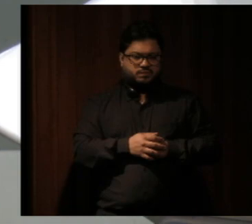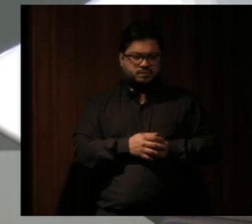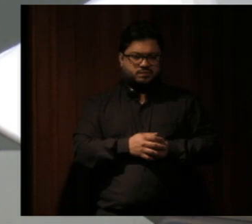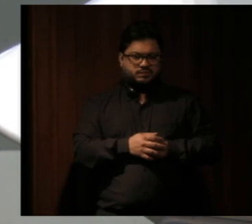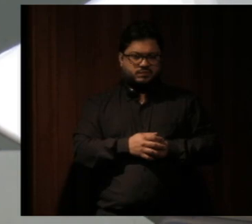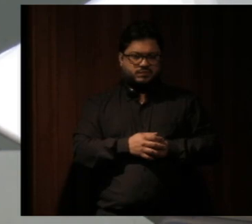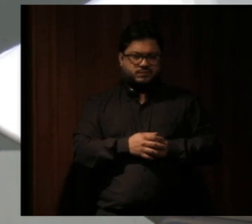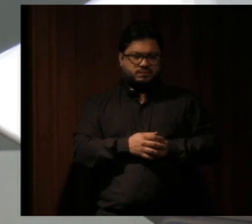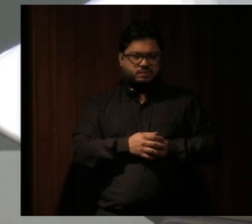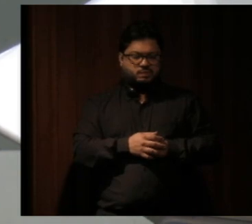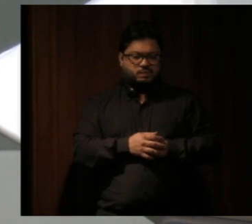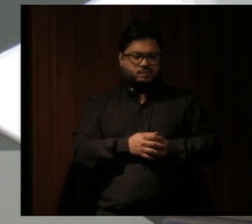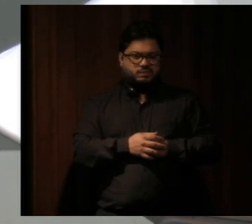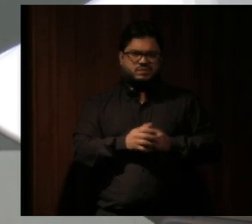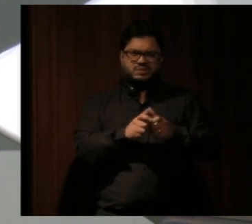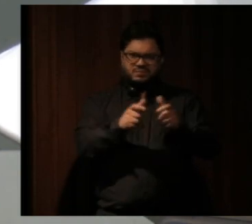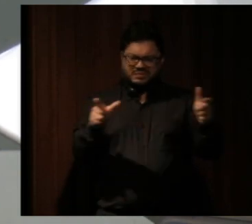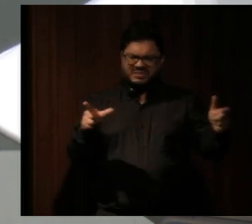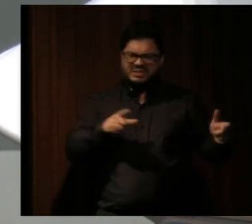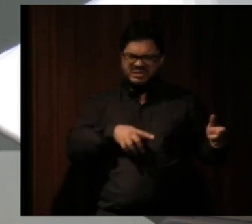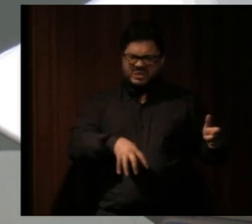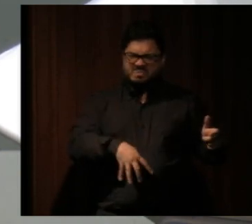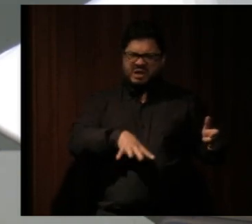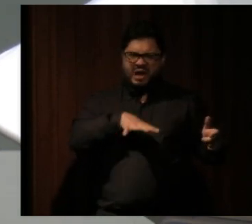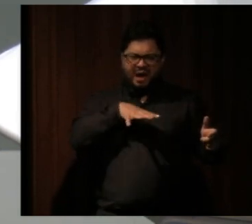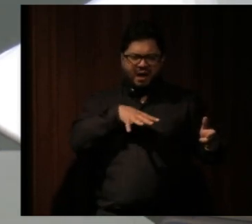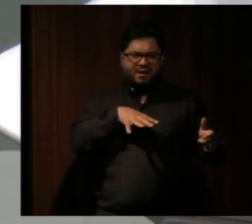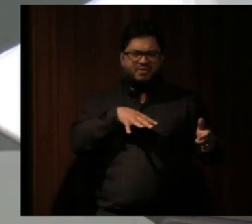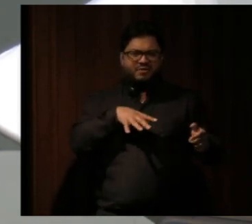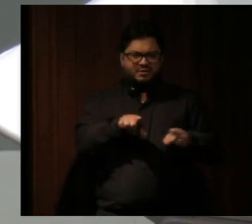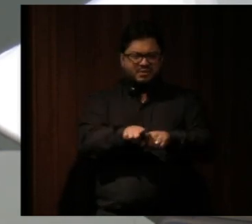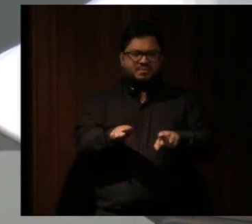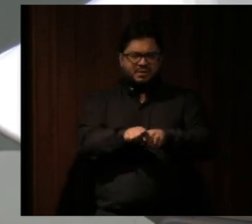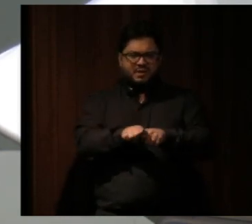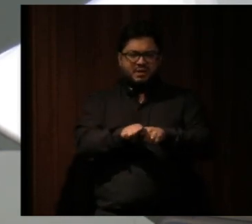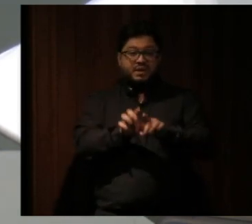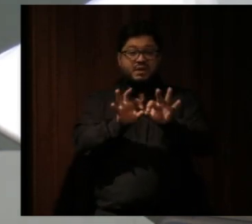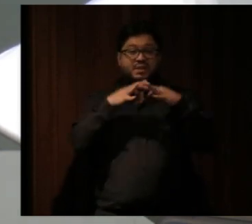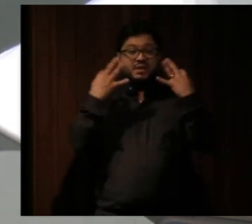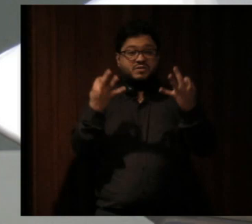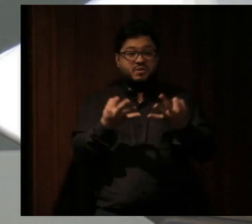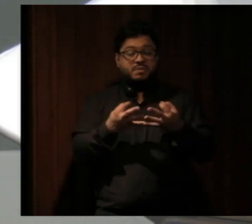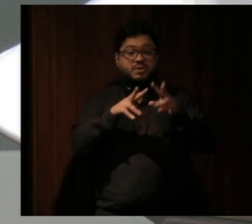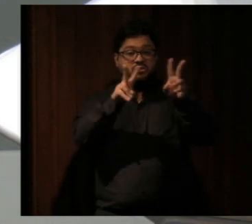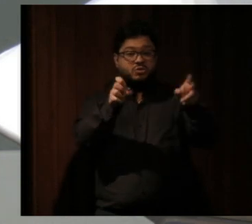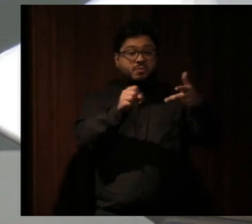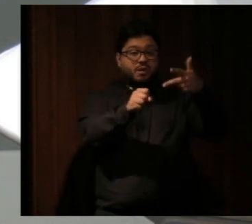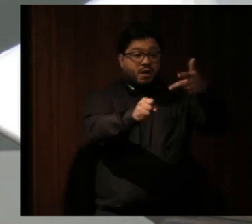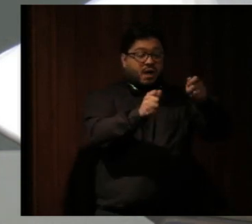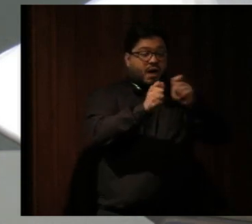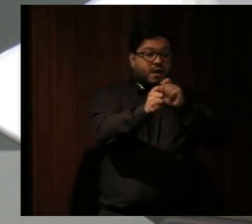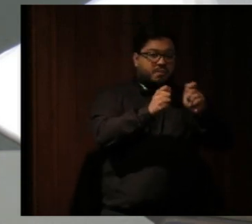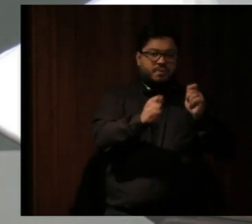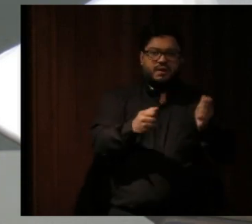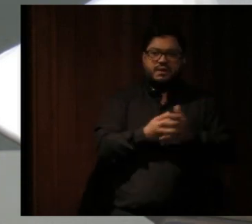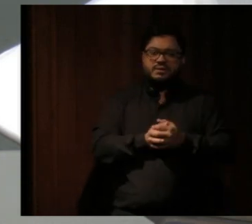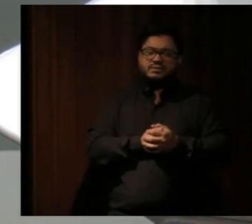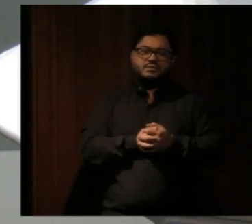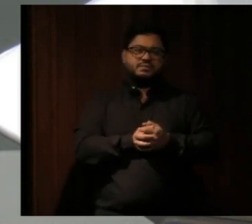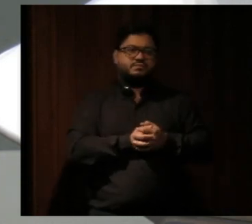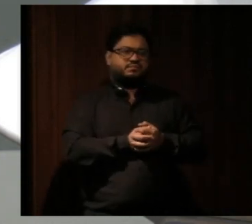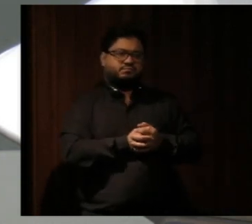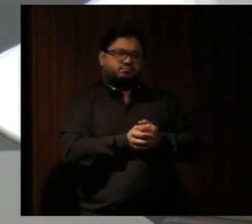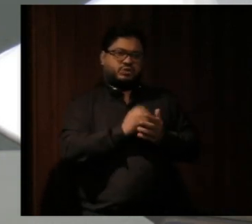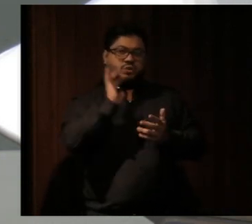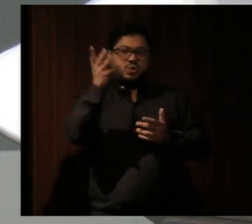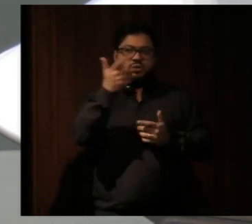há uma até uma raiva grande direcionada ali eh dos familiares em relação à imprensa né Eh que